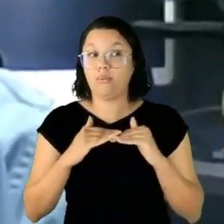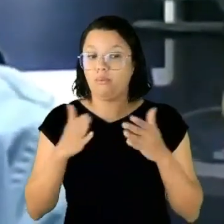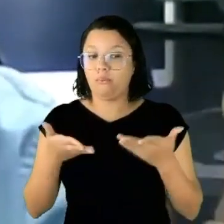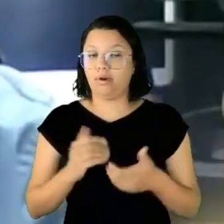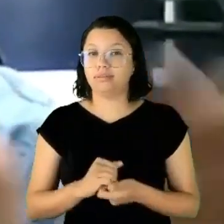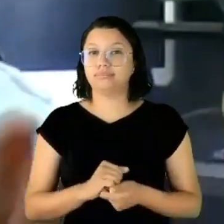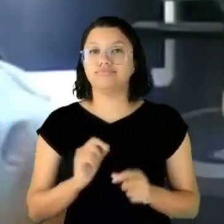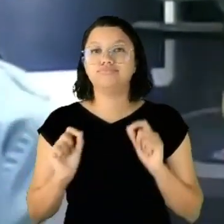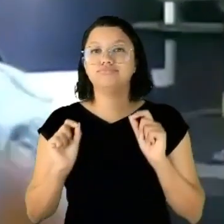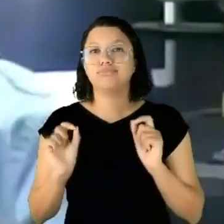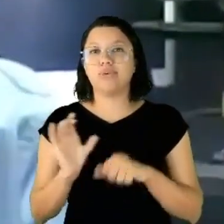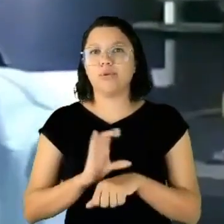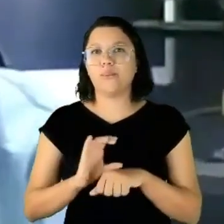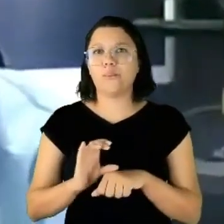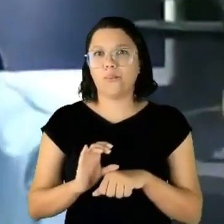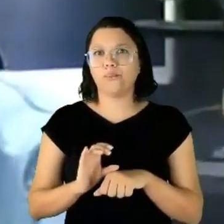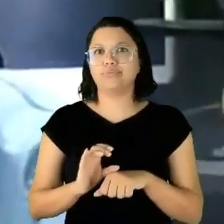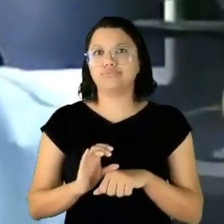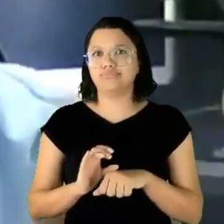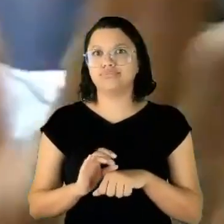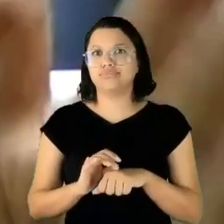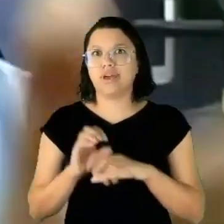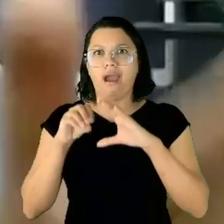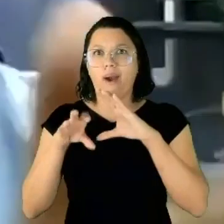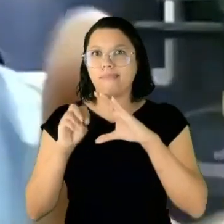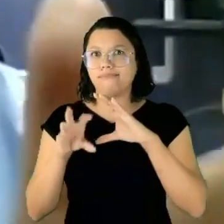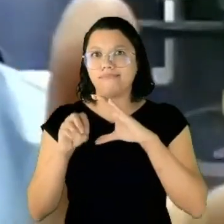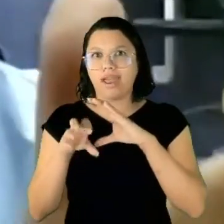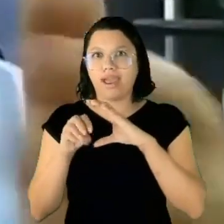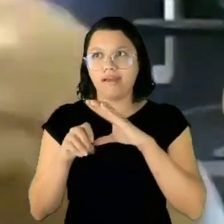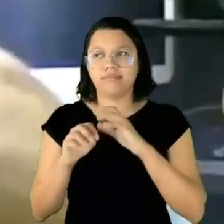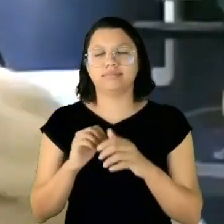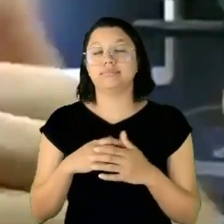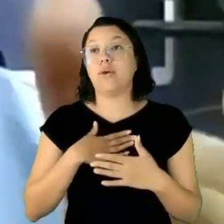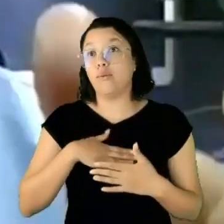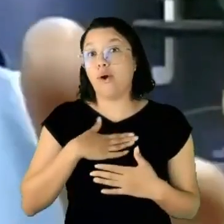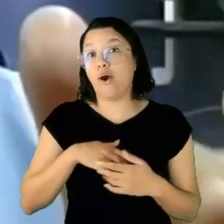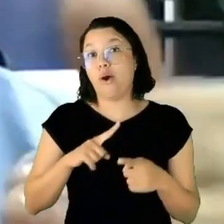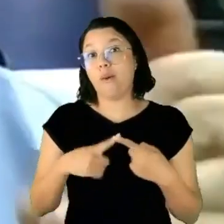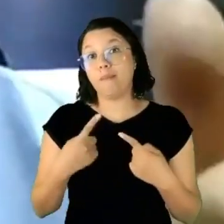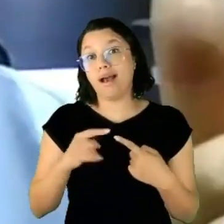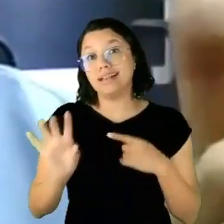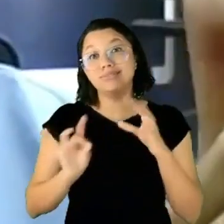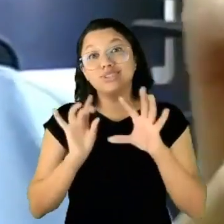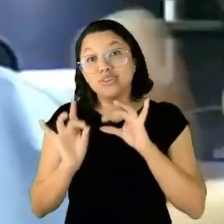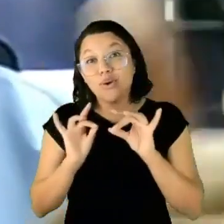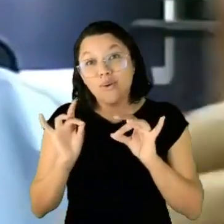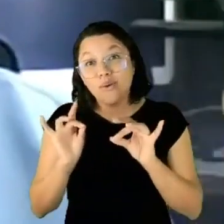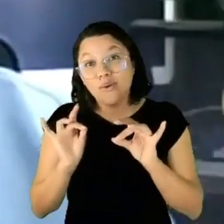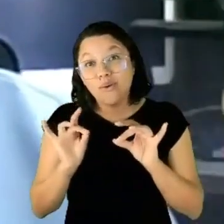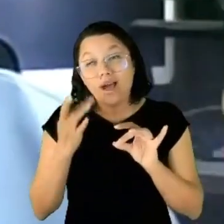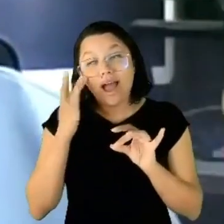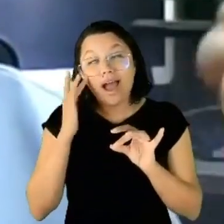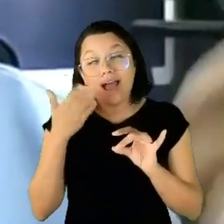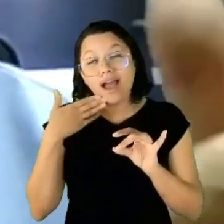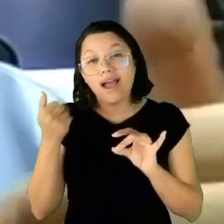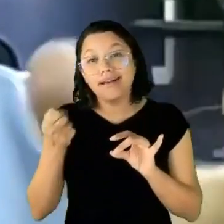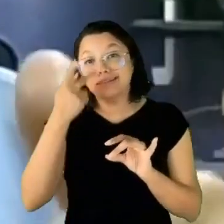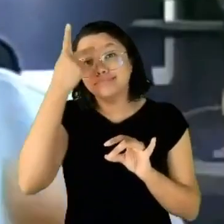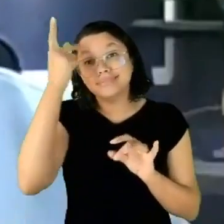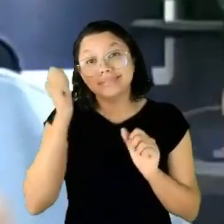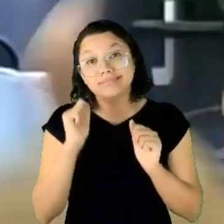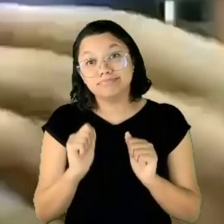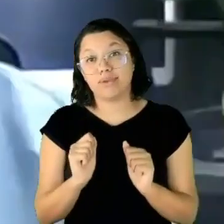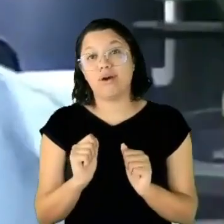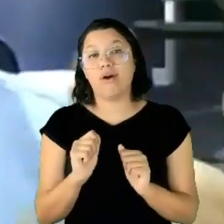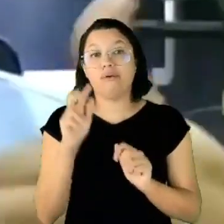disso do que ficar fazendo cursos ao vivo né gosto mas eu prefiro que as pessoas tenham essa